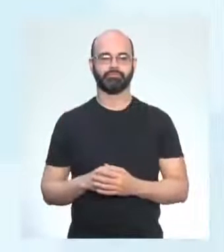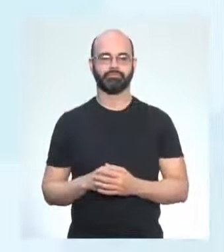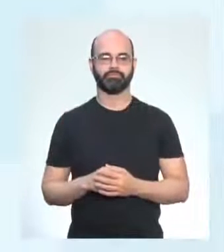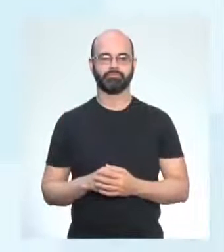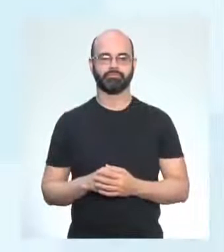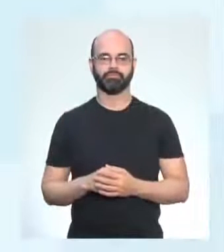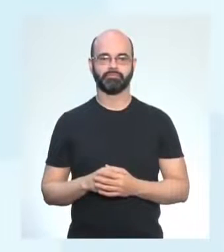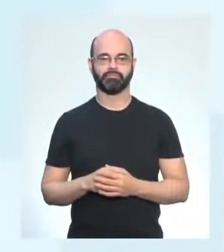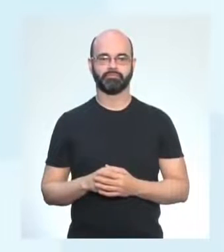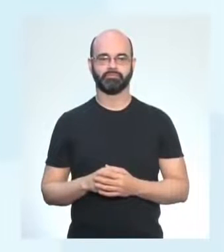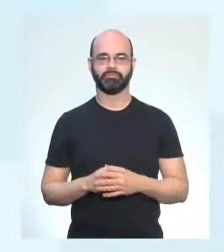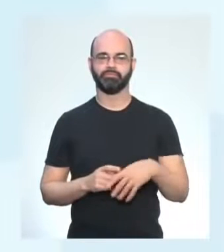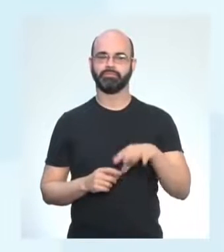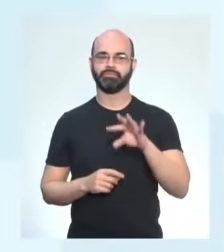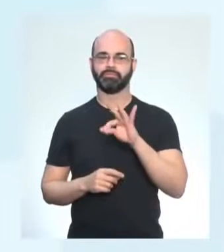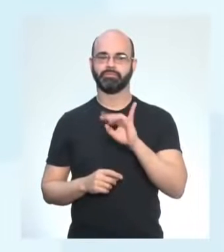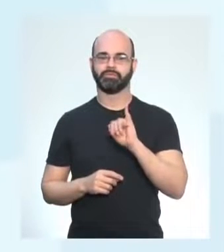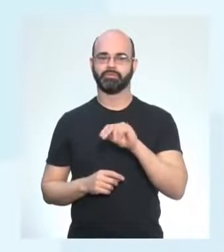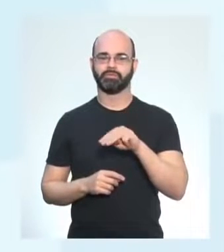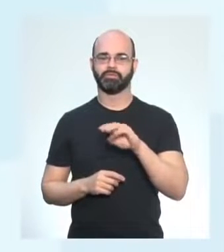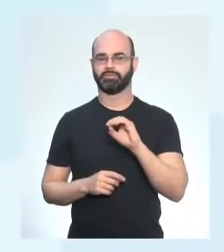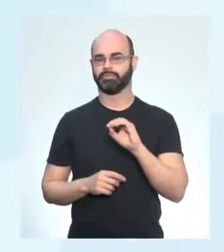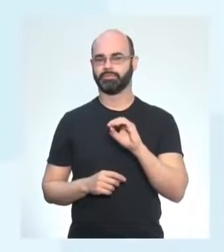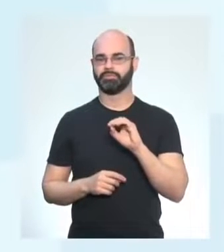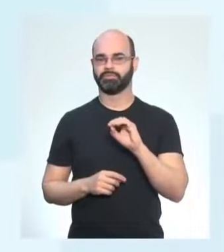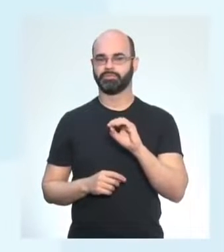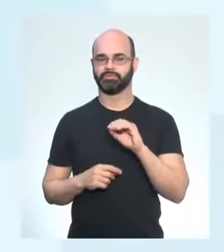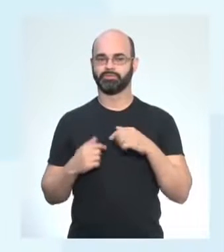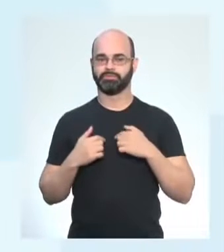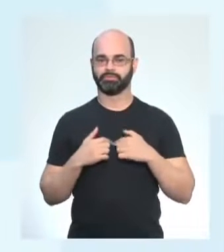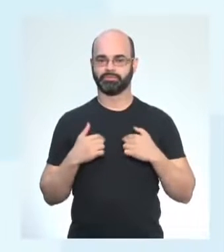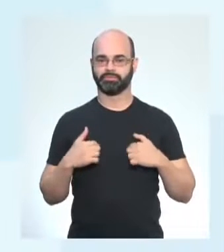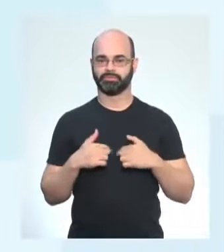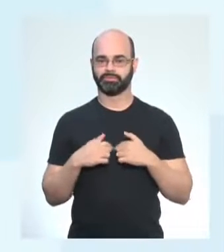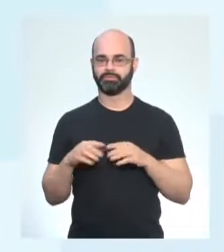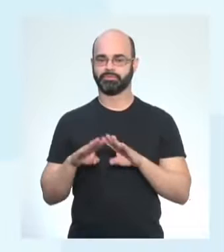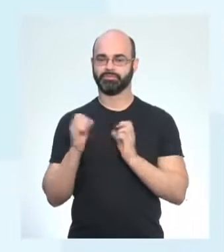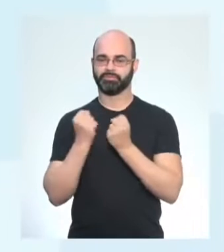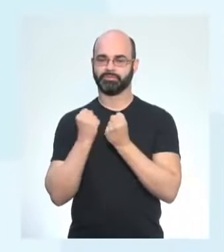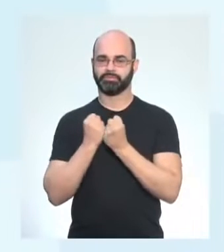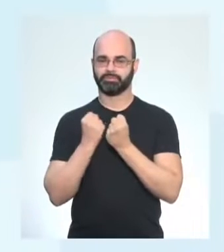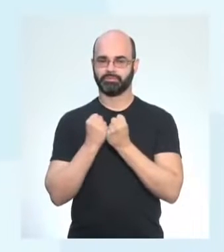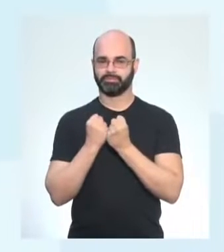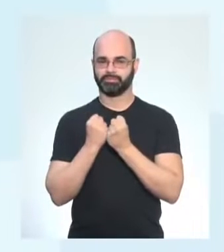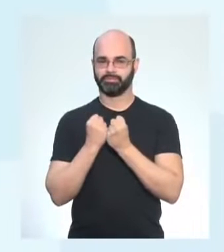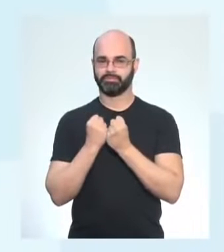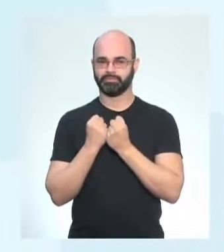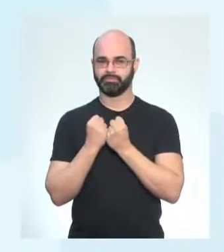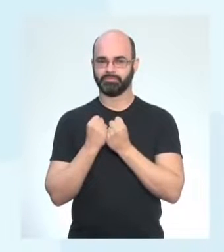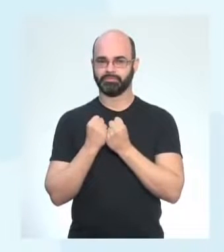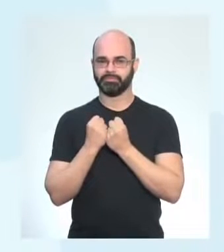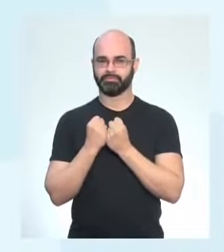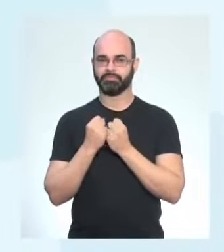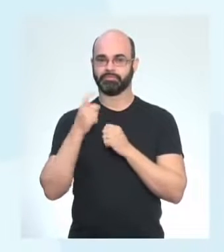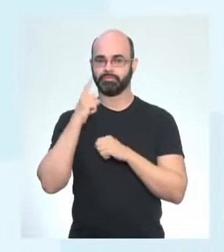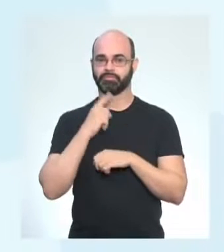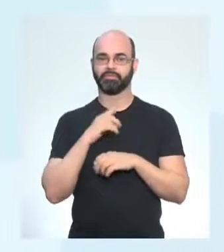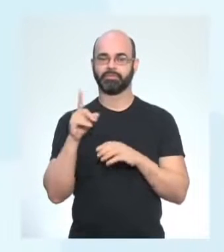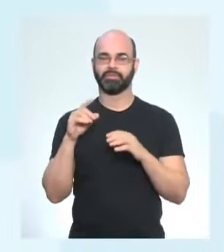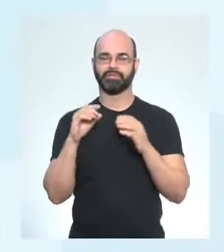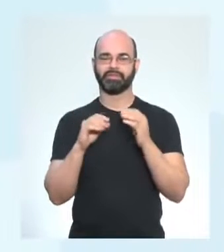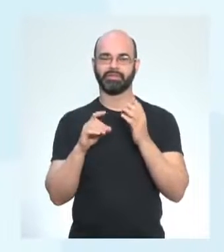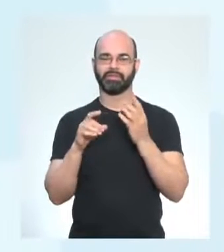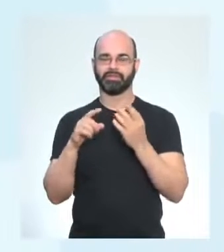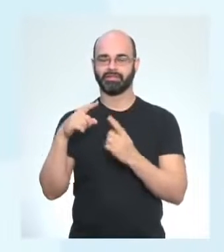normalmente vai desaparecer nos adultos e ele vai estar ligado à defesa do corpo, né? Ele ativa as células T. Essas células